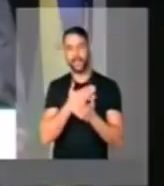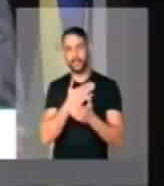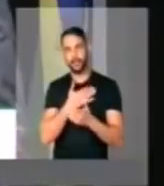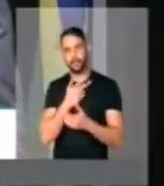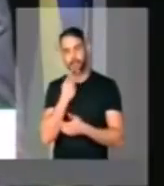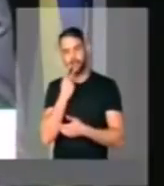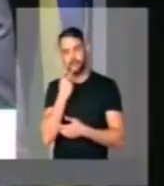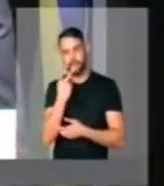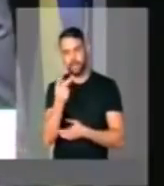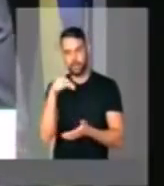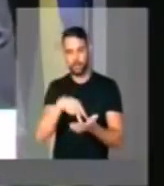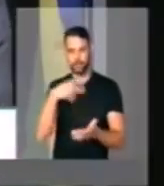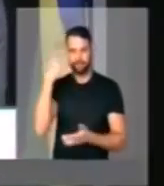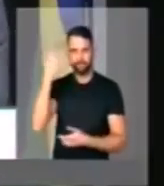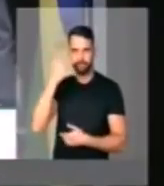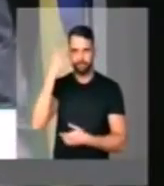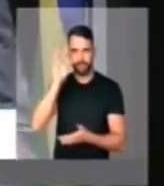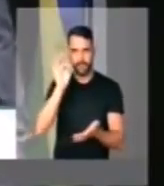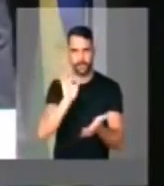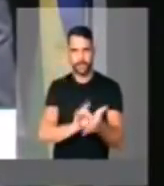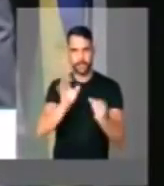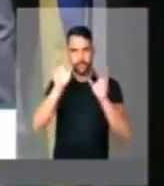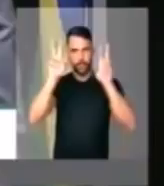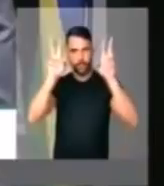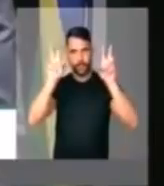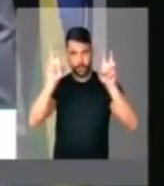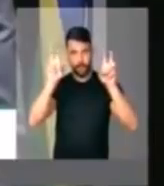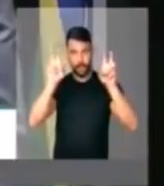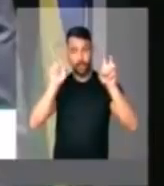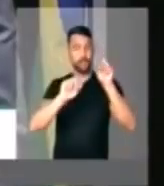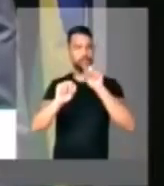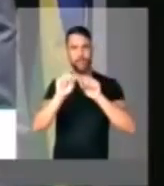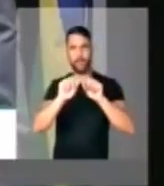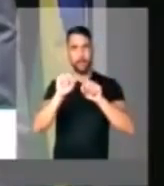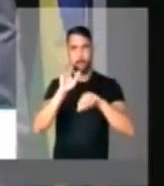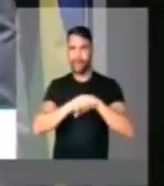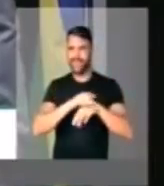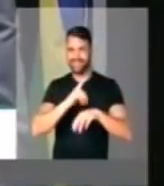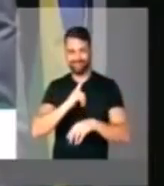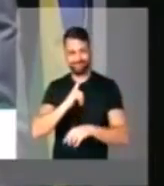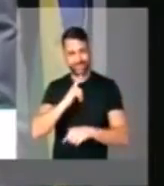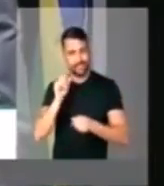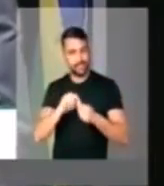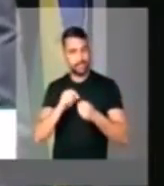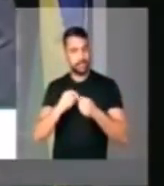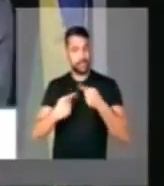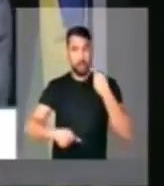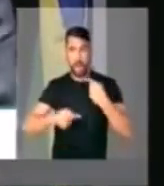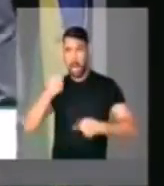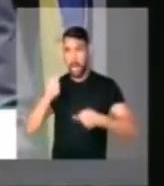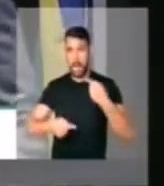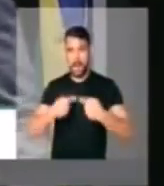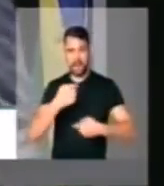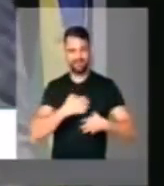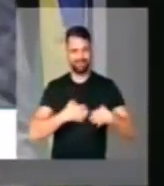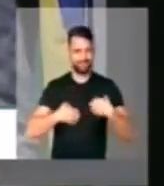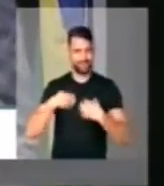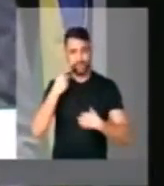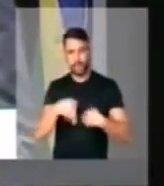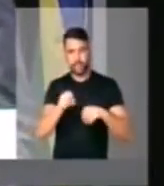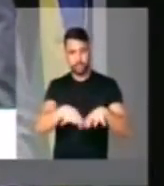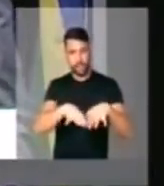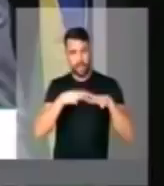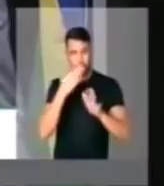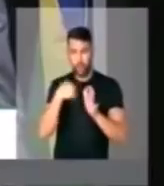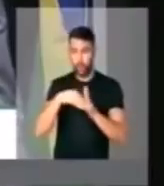trato agora da tribuna, com certeza, do tema que mais tem criado polêmicas, não só nesse plenário,